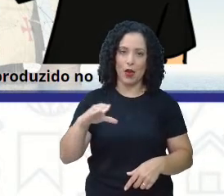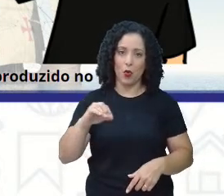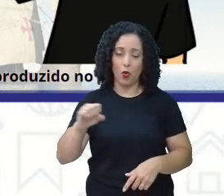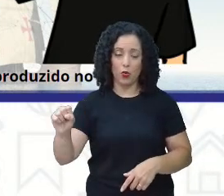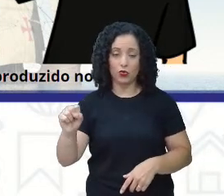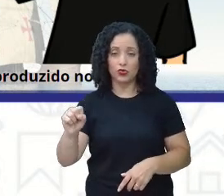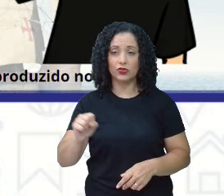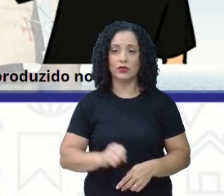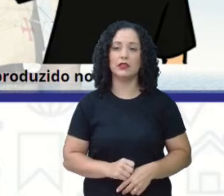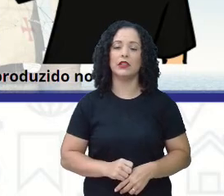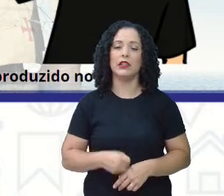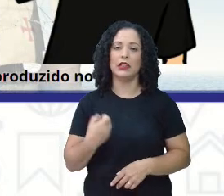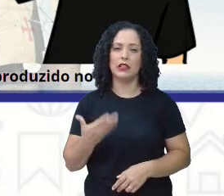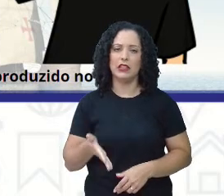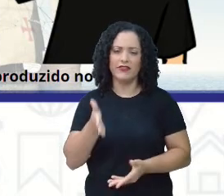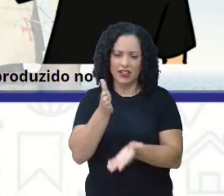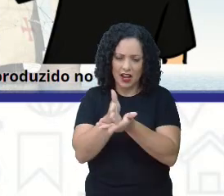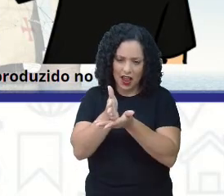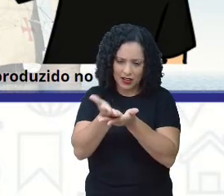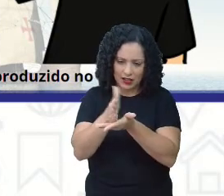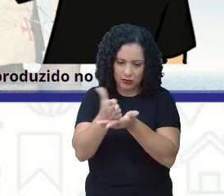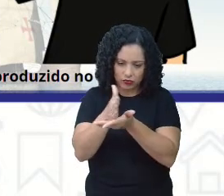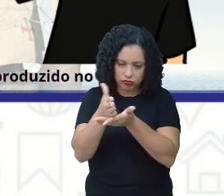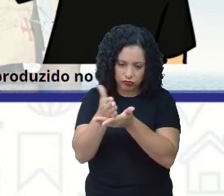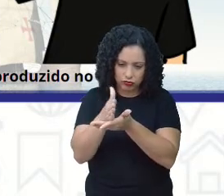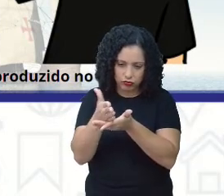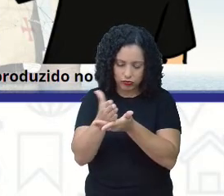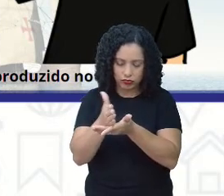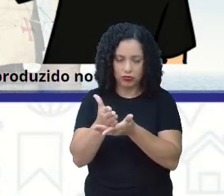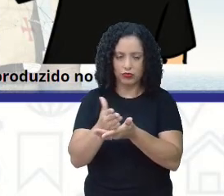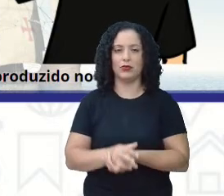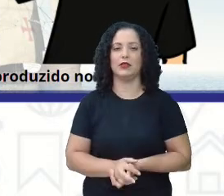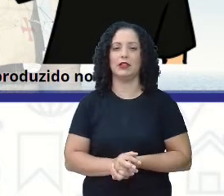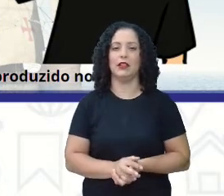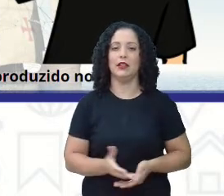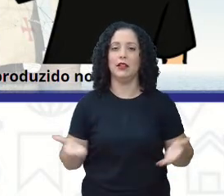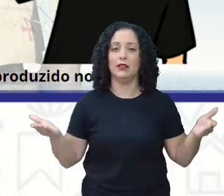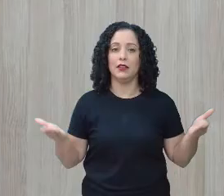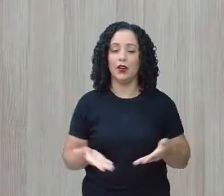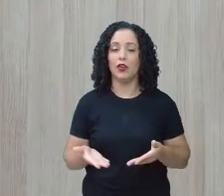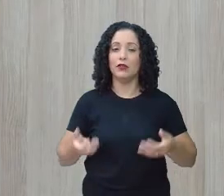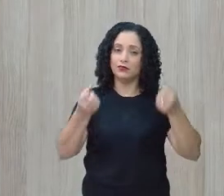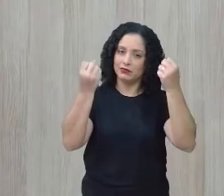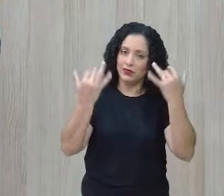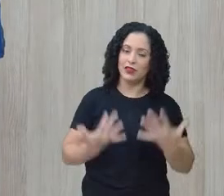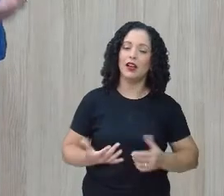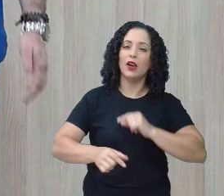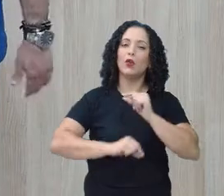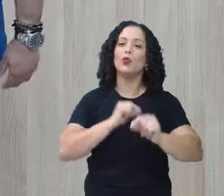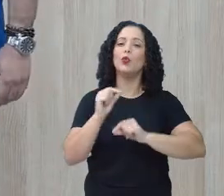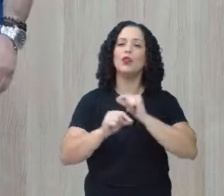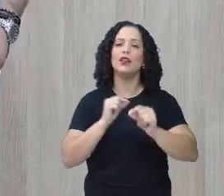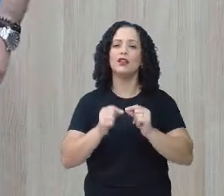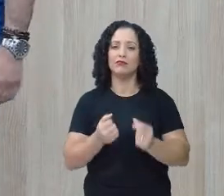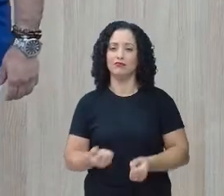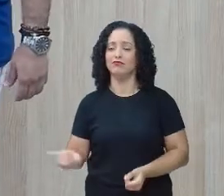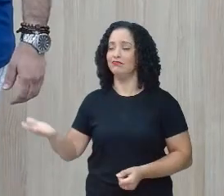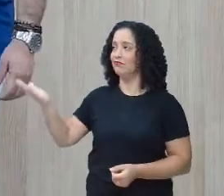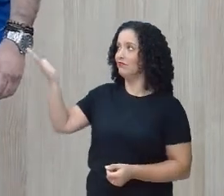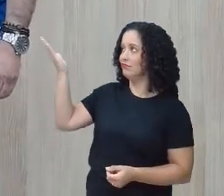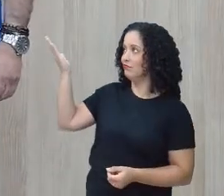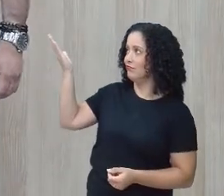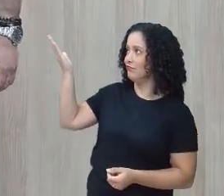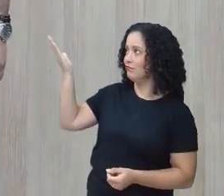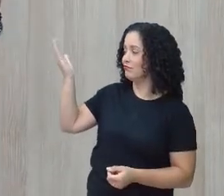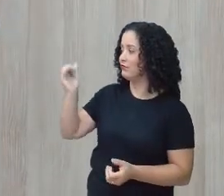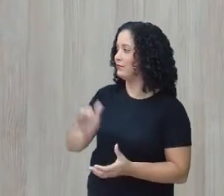Mar Mediterrâneo e o Oceano Atlântico. Aí a gente trouxe aqui, ó, porque a gente está dizendo, ele conquista o território de Ceuta, onde é que ficava isso? Aqui, ó. Veja, aqui a